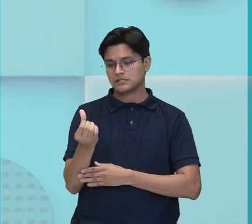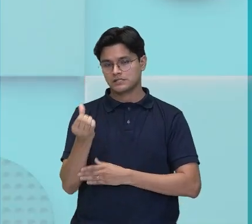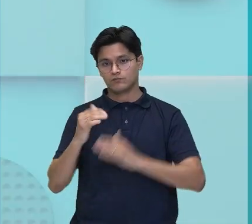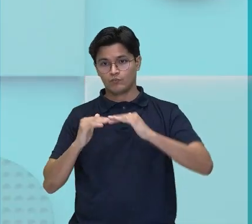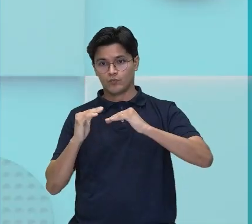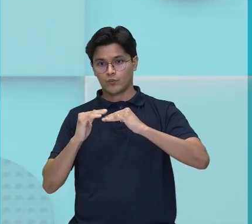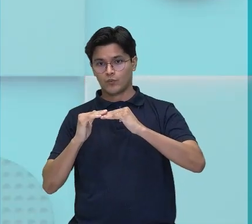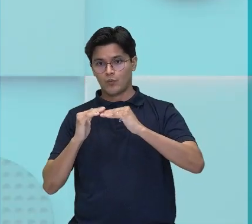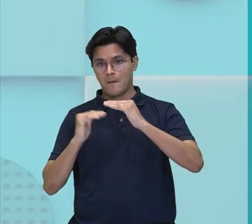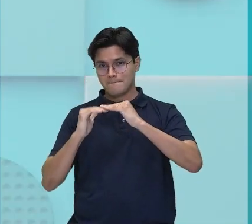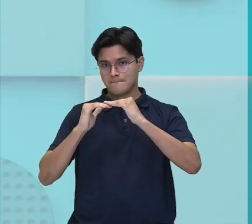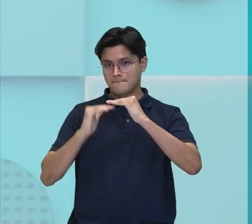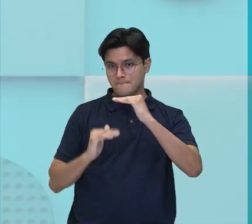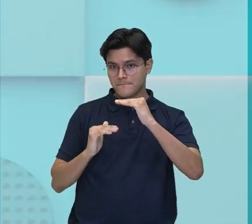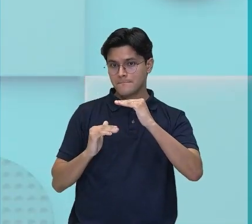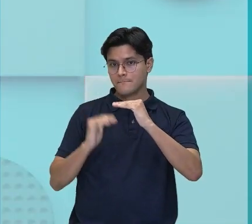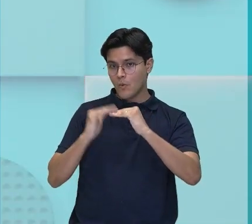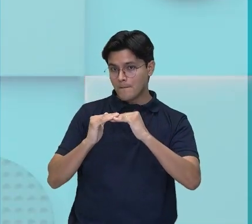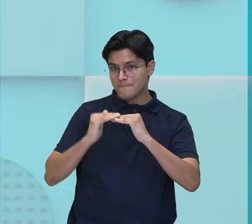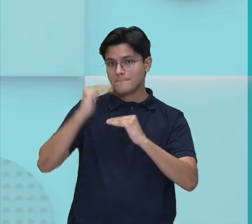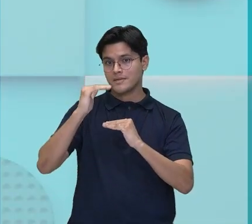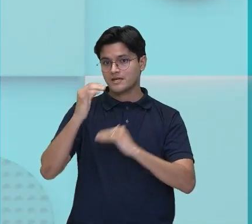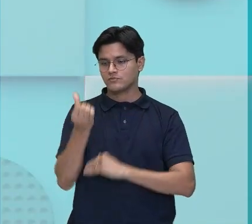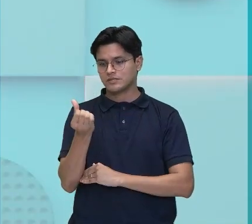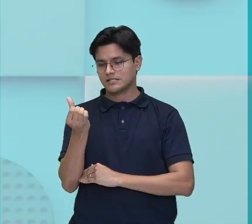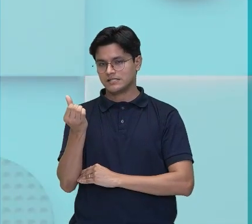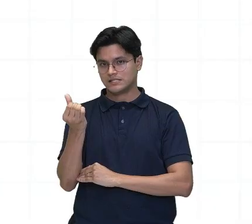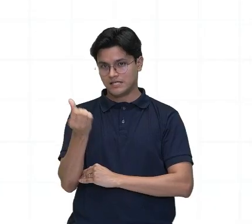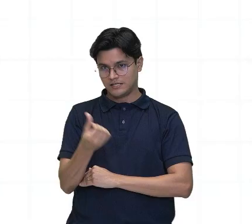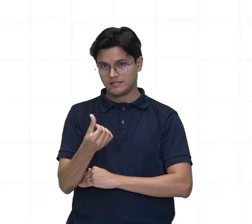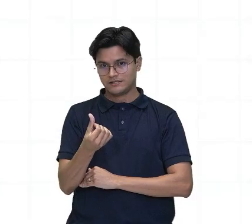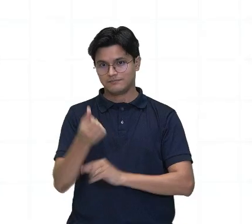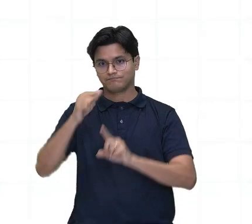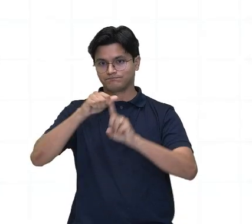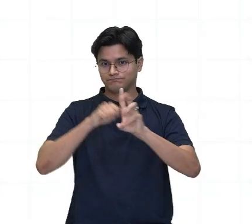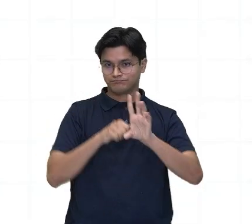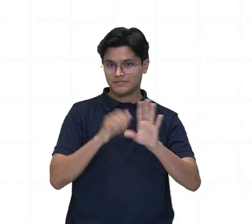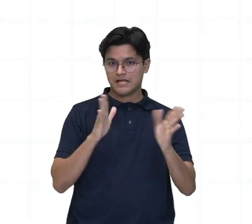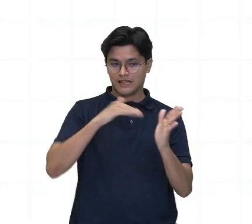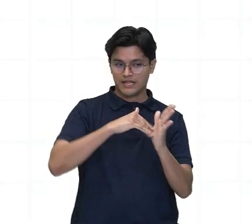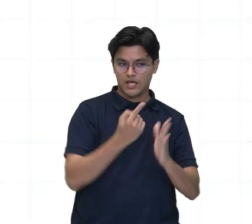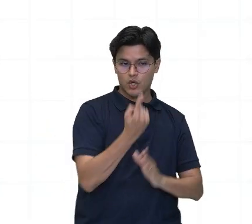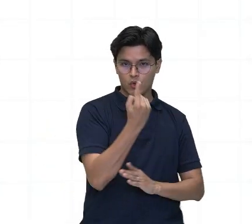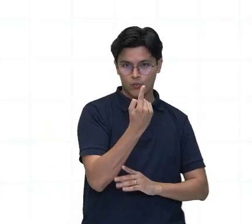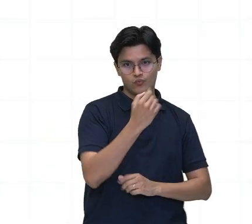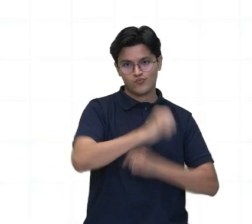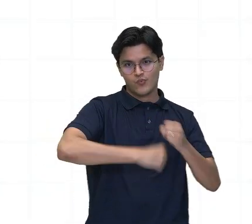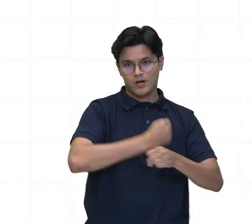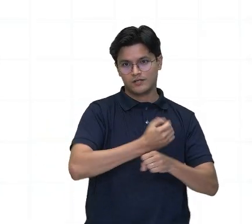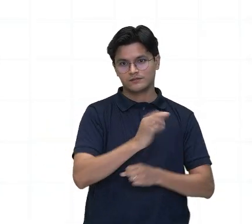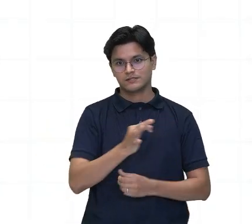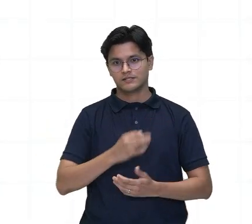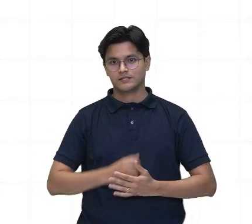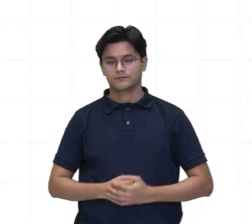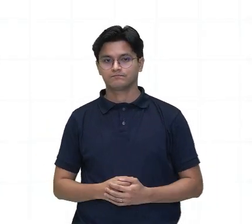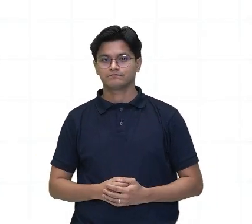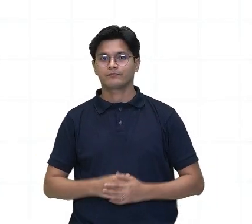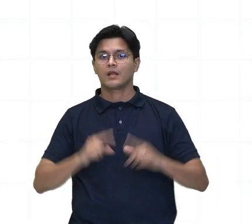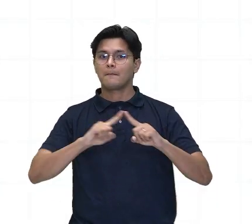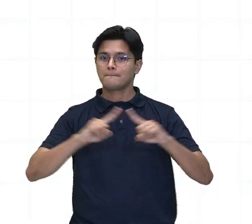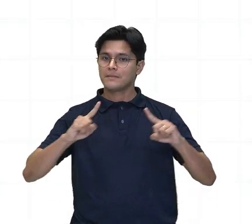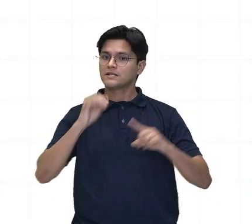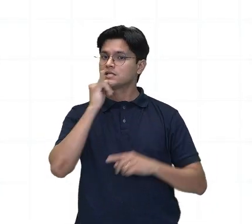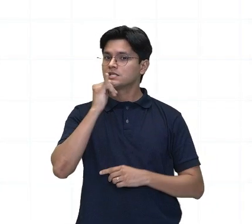6 meses. Então, veja aí que vai agravando, tá bom? Vamos continuar, vejam só. Não constitui crime a prática